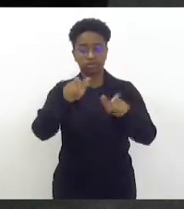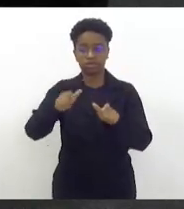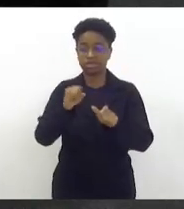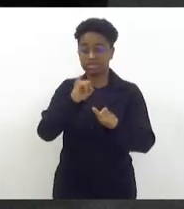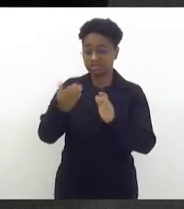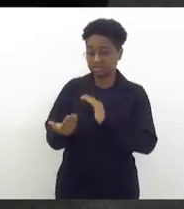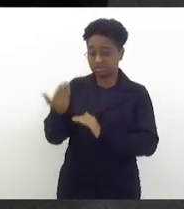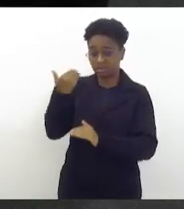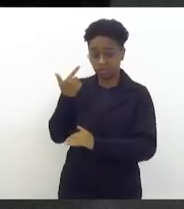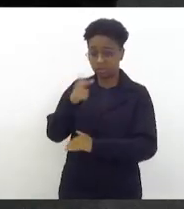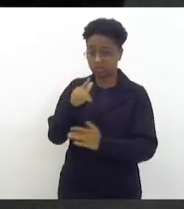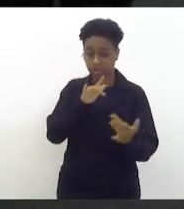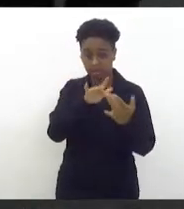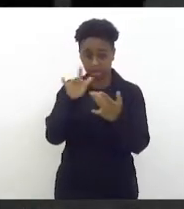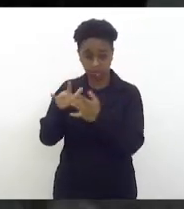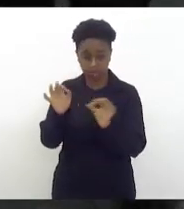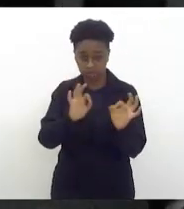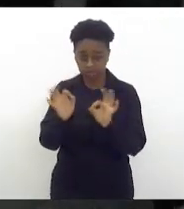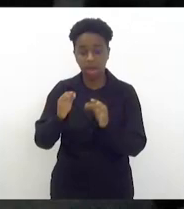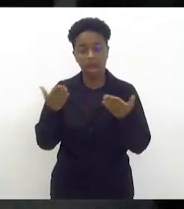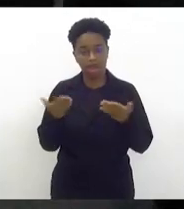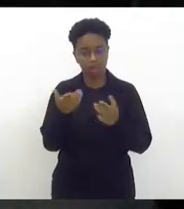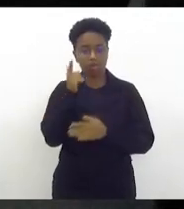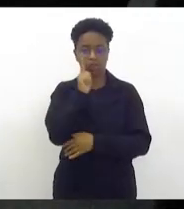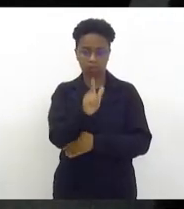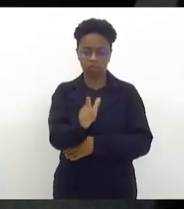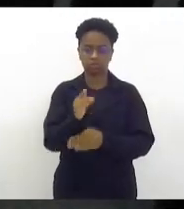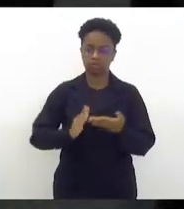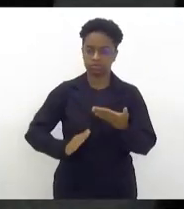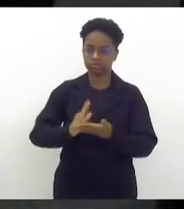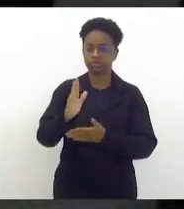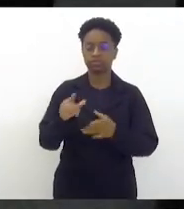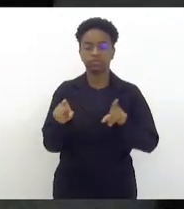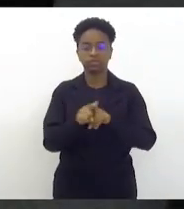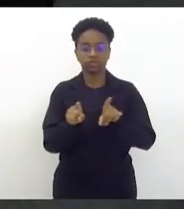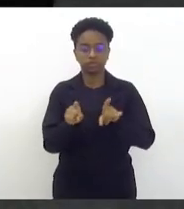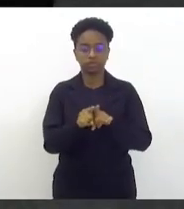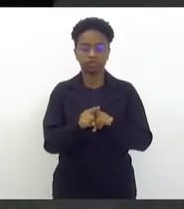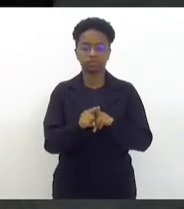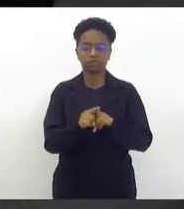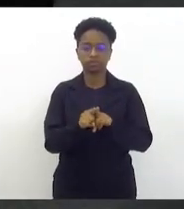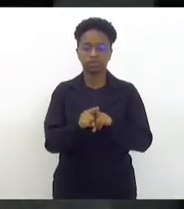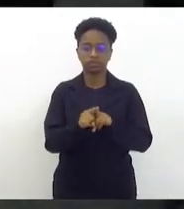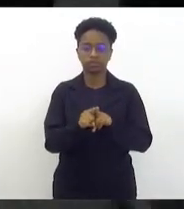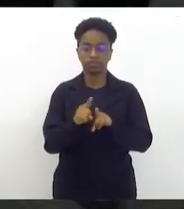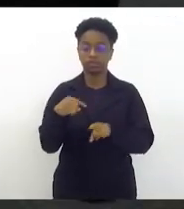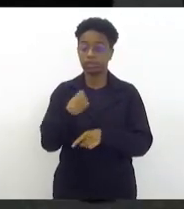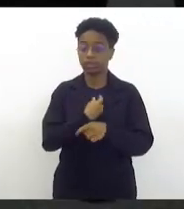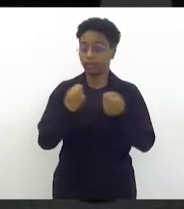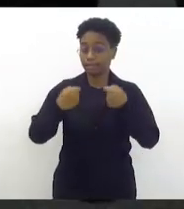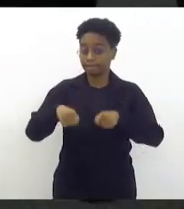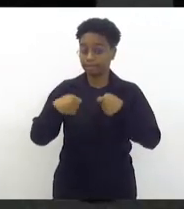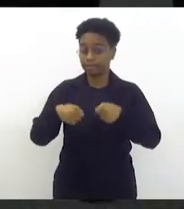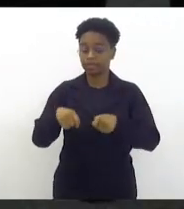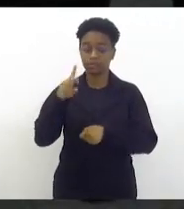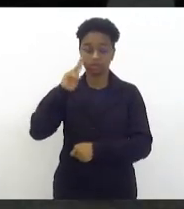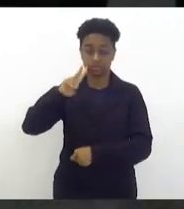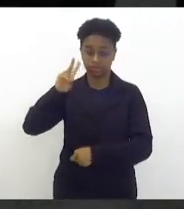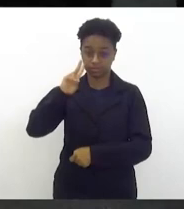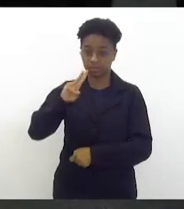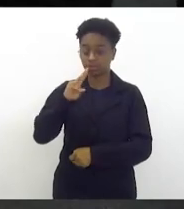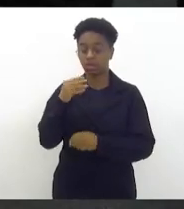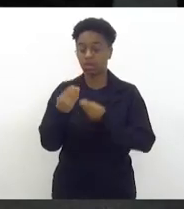nunca tiveram acesso para que eles possam ter acesso. Assim como também a gente precisa ressaltar